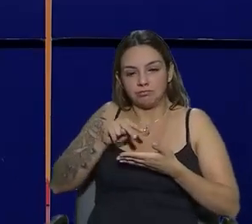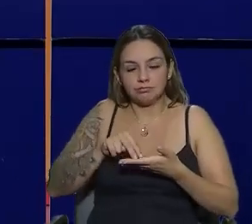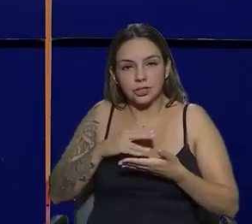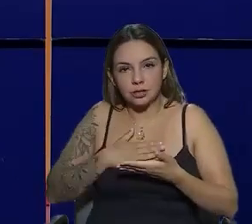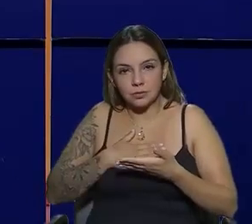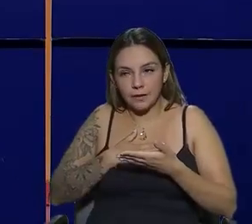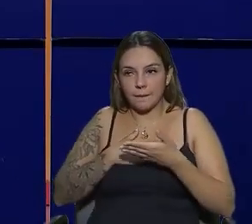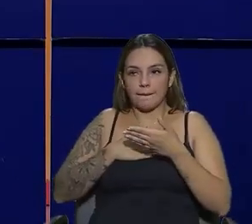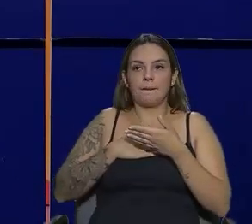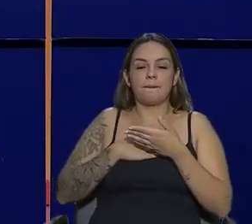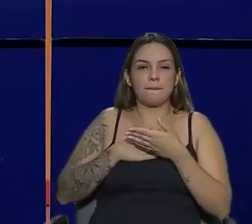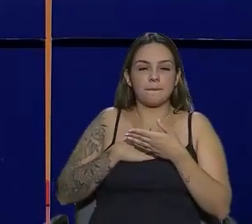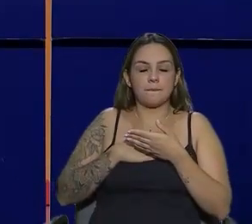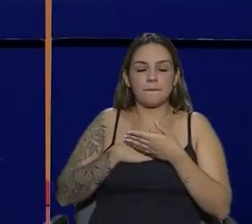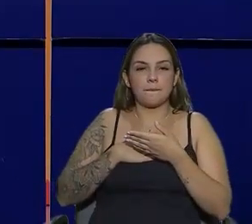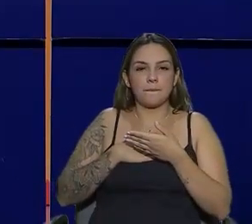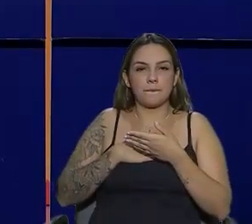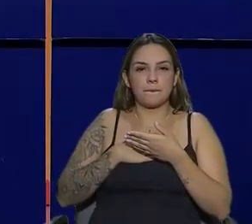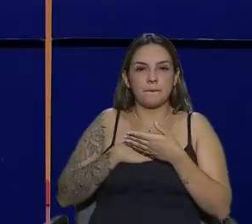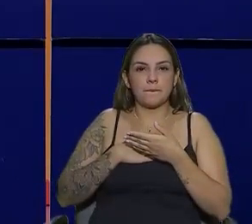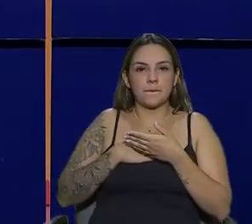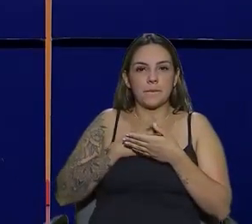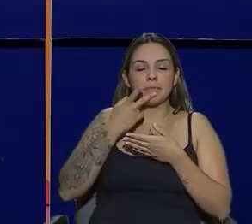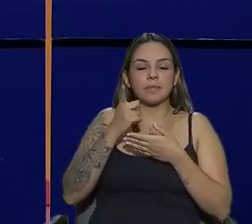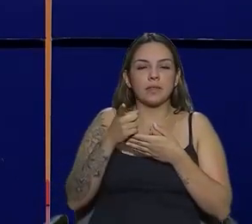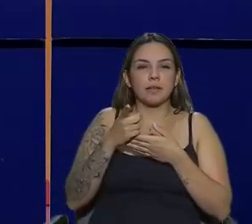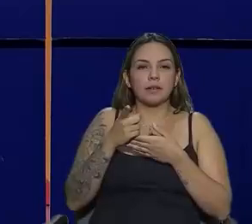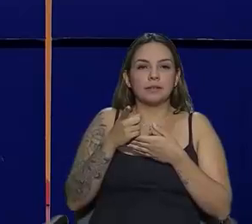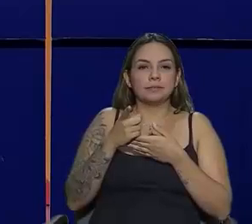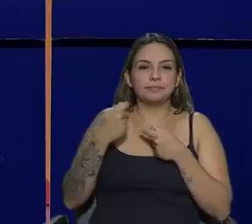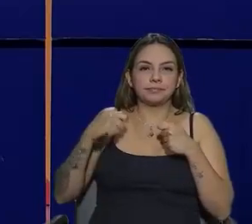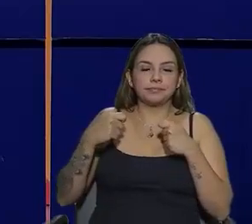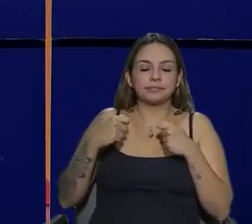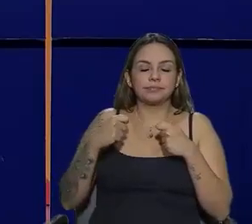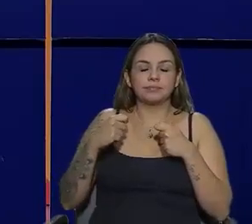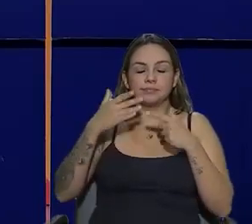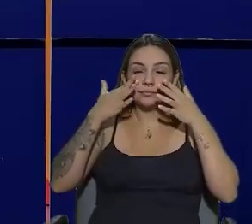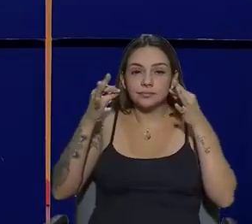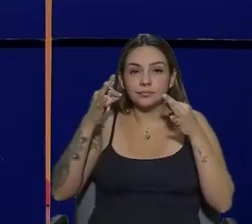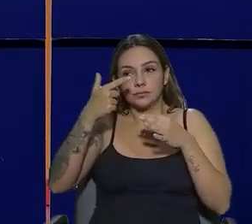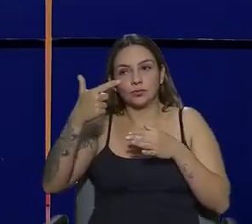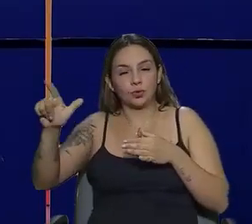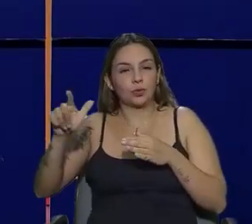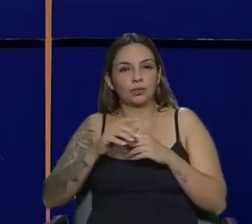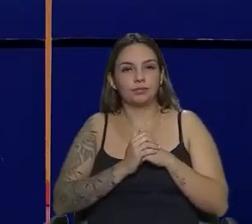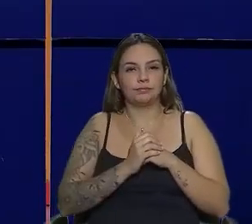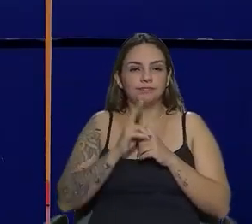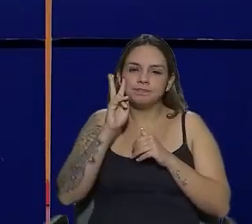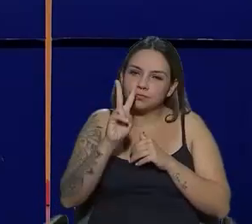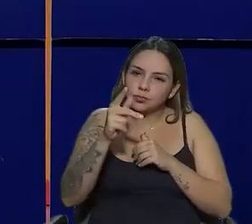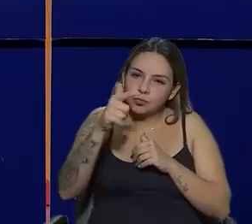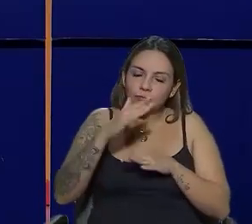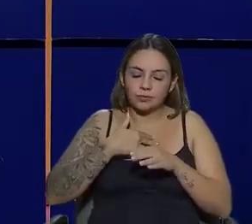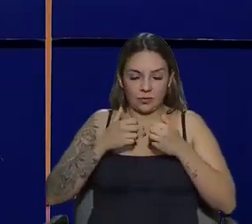também puxo aqui um pouquinho do Jefferson, que falou dessa necessidade de prestar atenção no outro. E eu